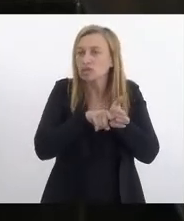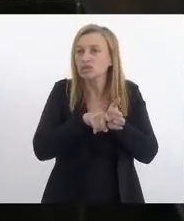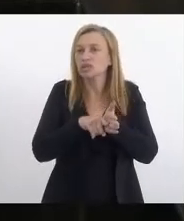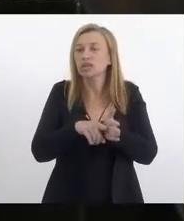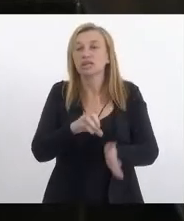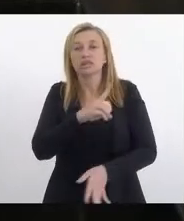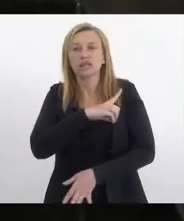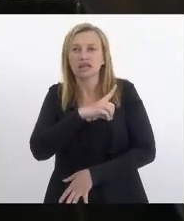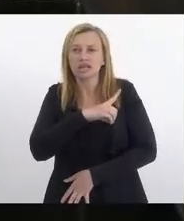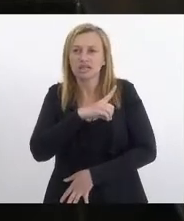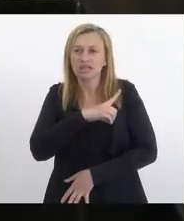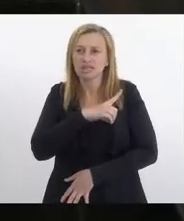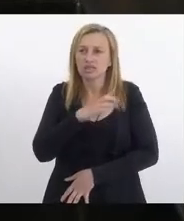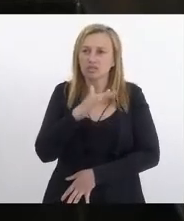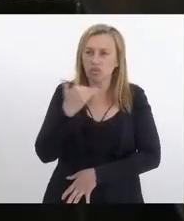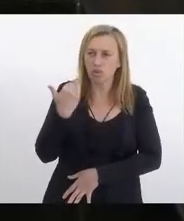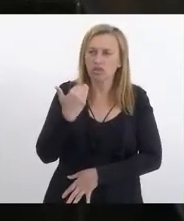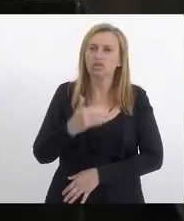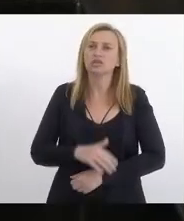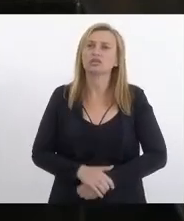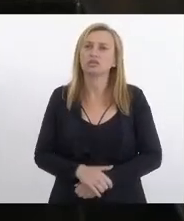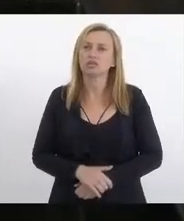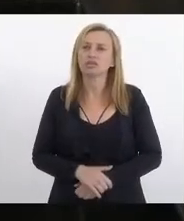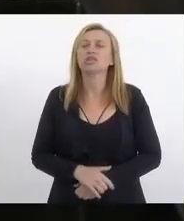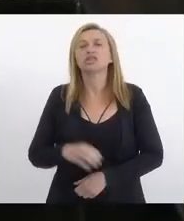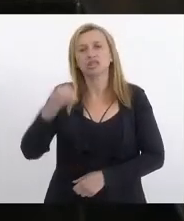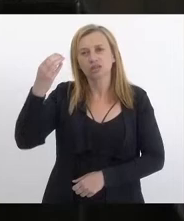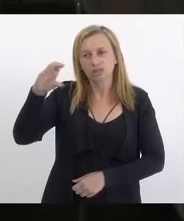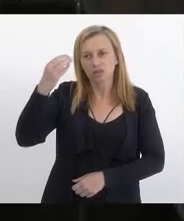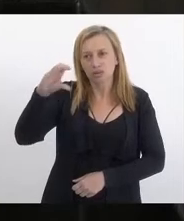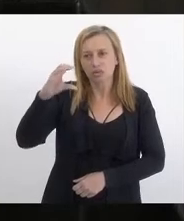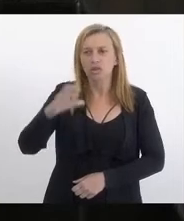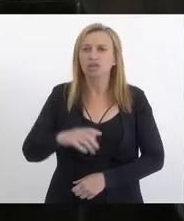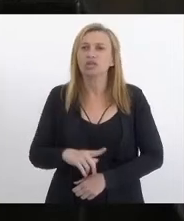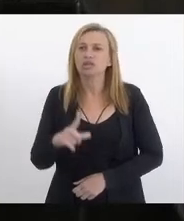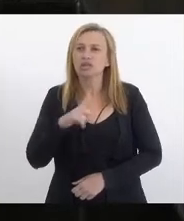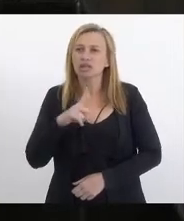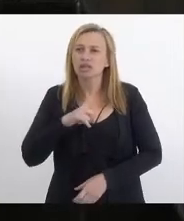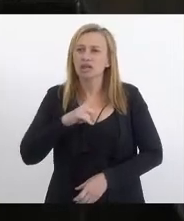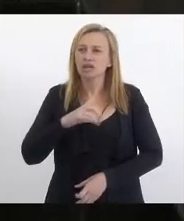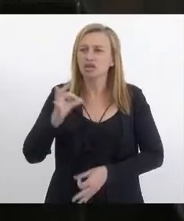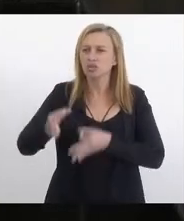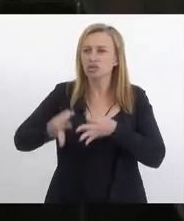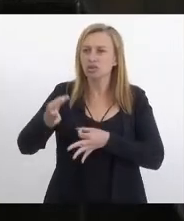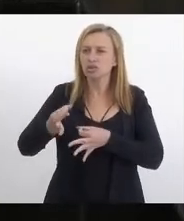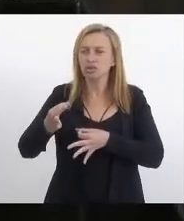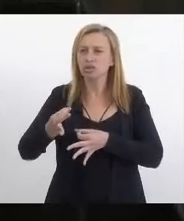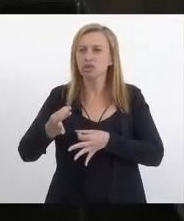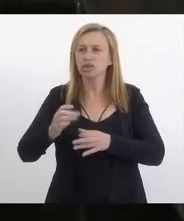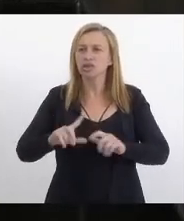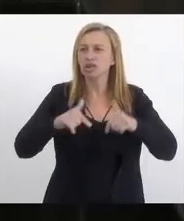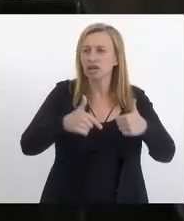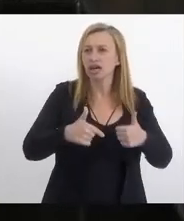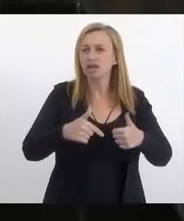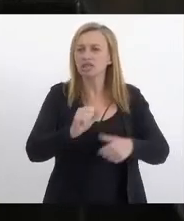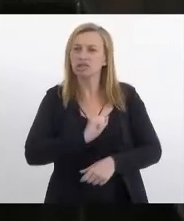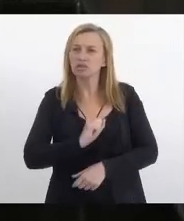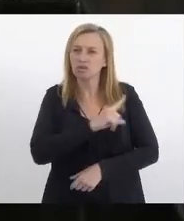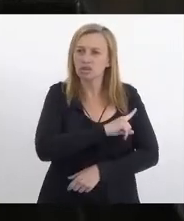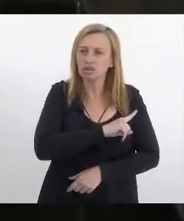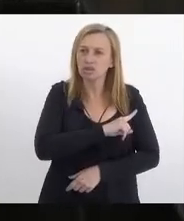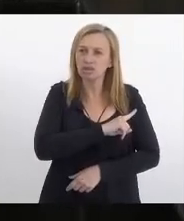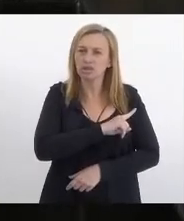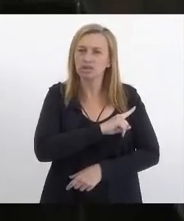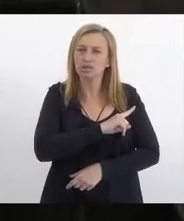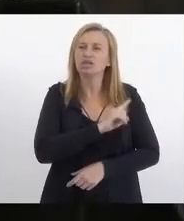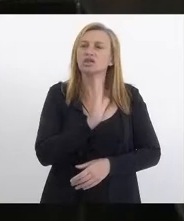de Homicídios de Niterói, que tem jurisdição sobre São Gonçalo, está abrindo